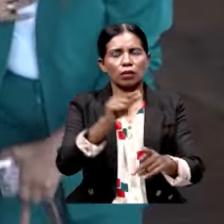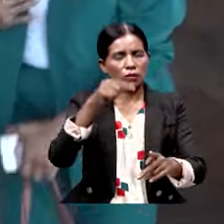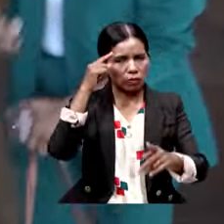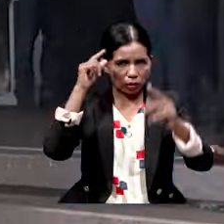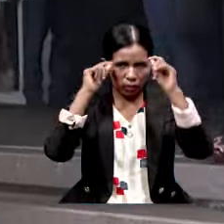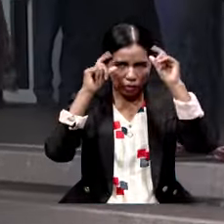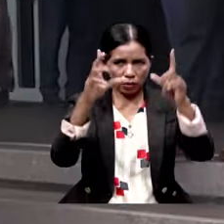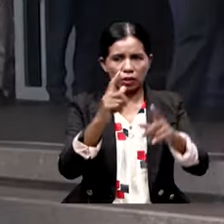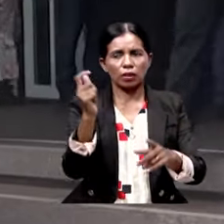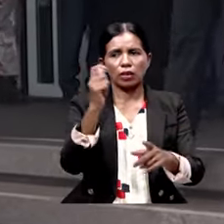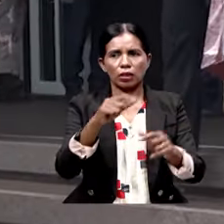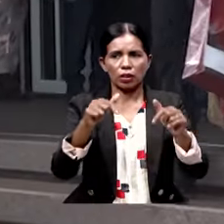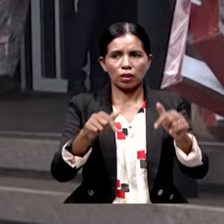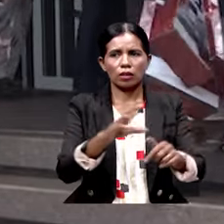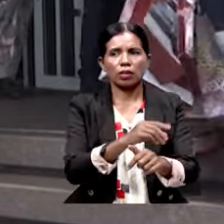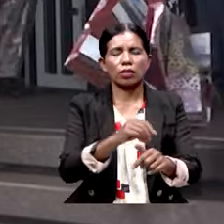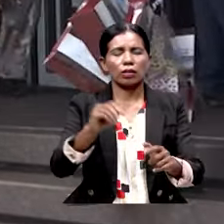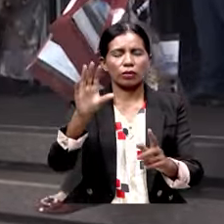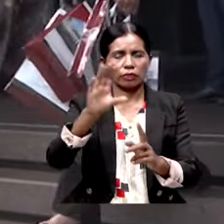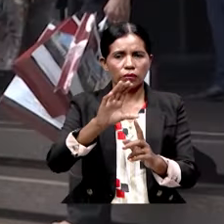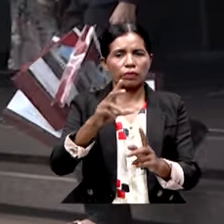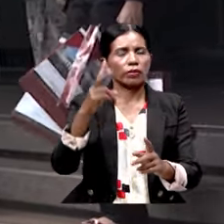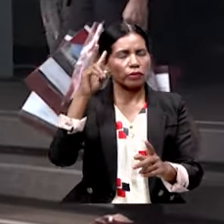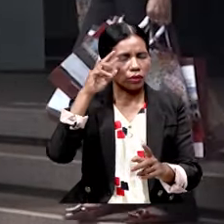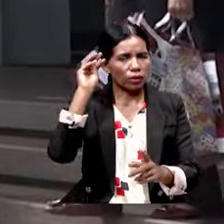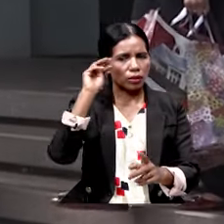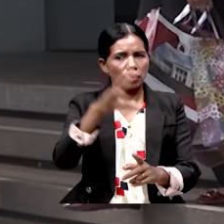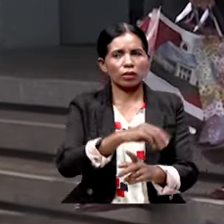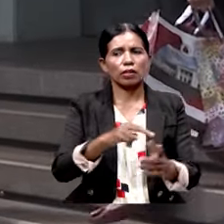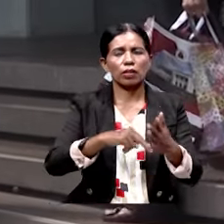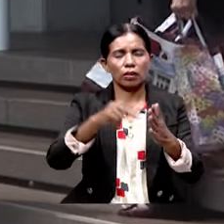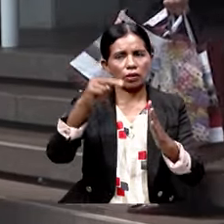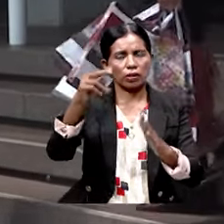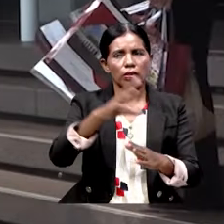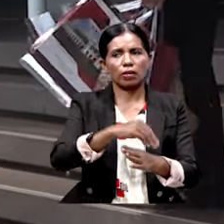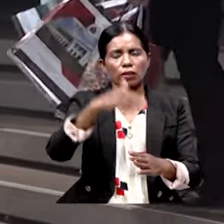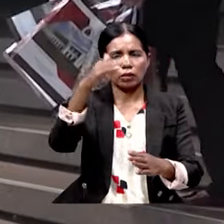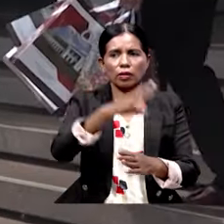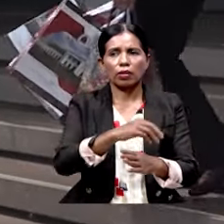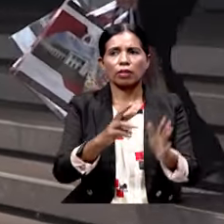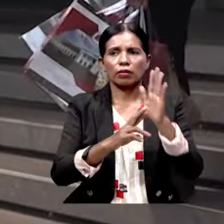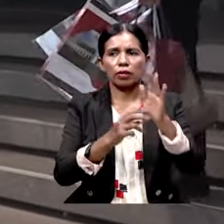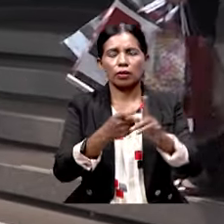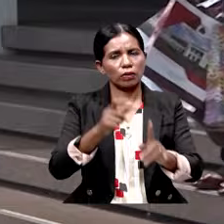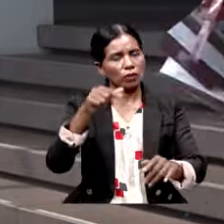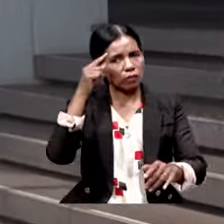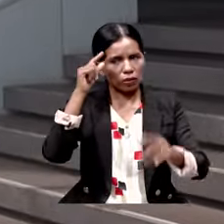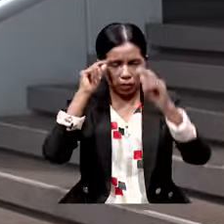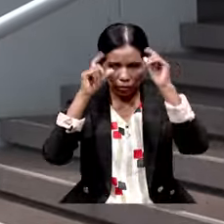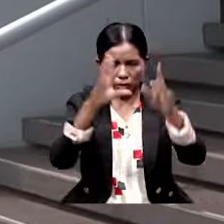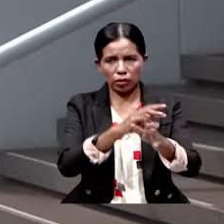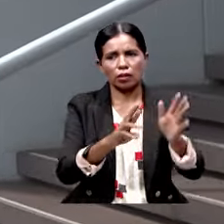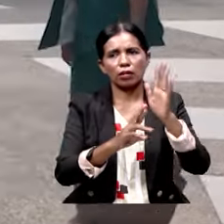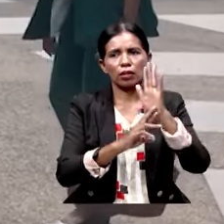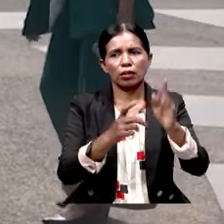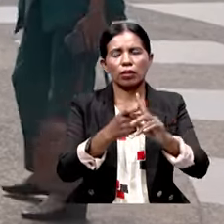Timor-Leste, terça-feira, né? Coordenador no vice-coordenador-geral alto nível, incluímos representante do Governo Timor-Leste, no